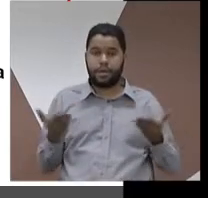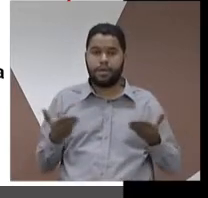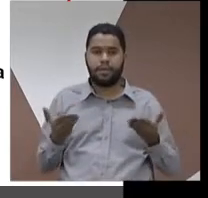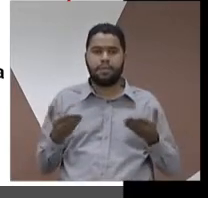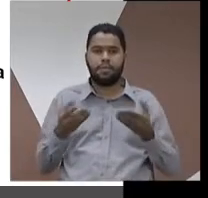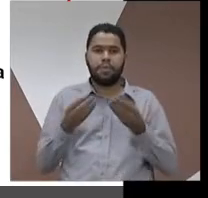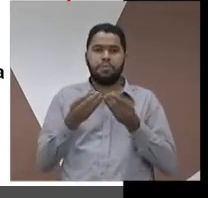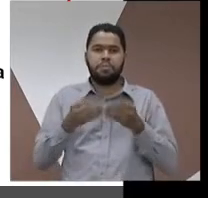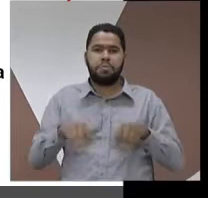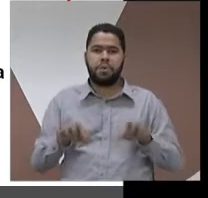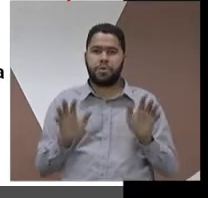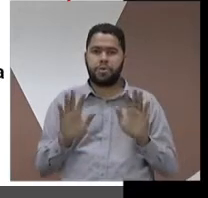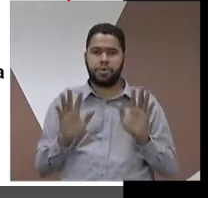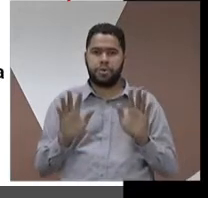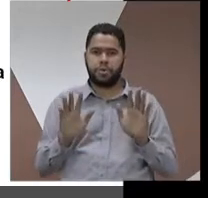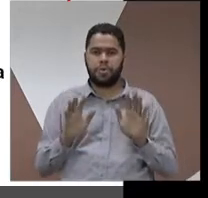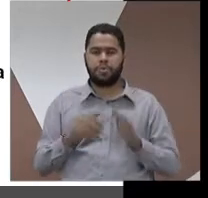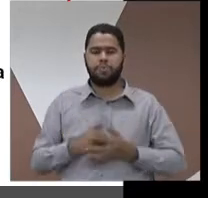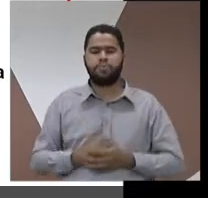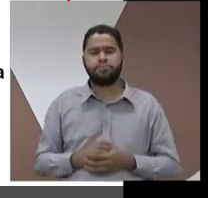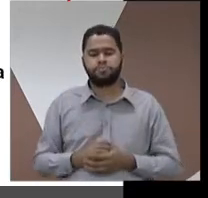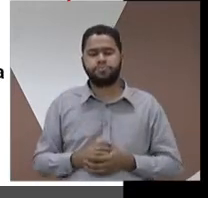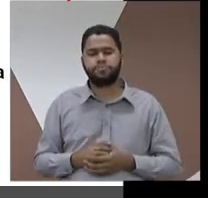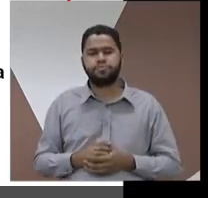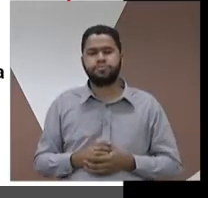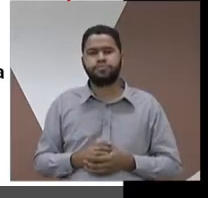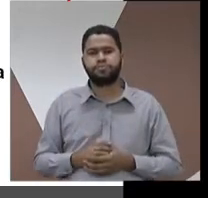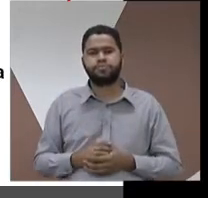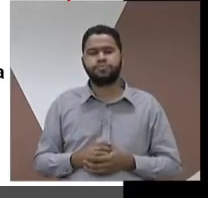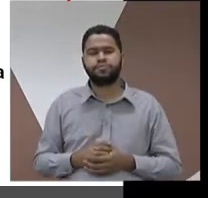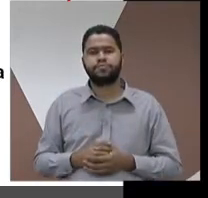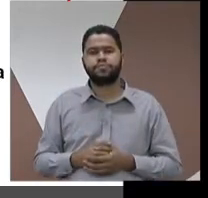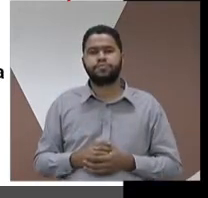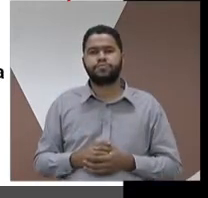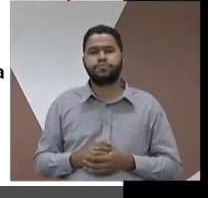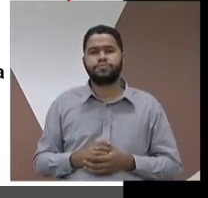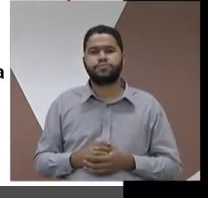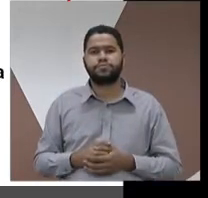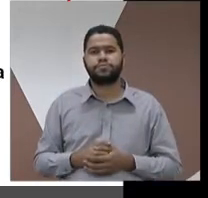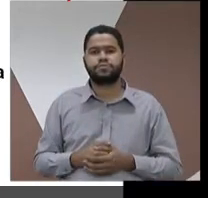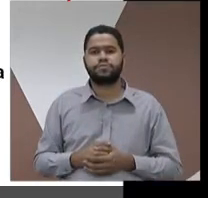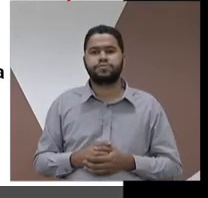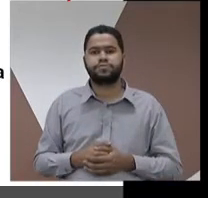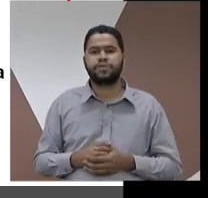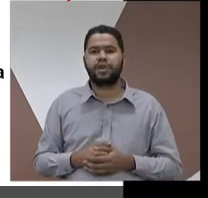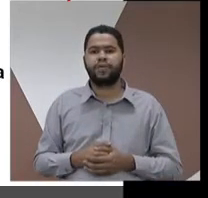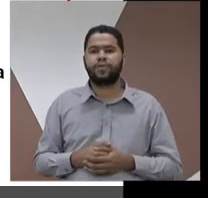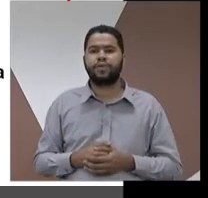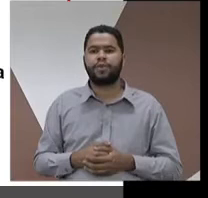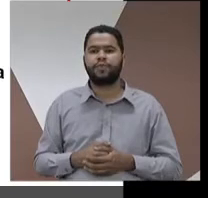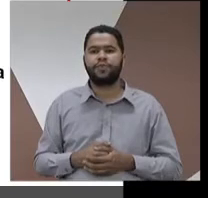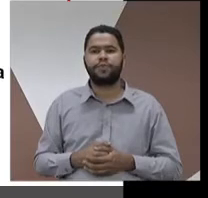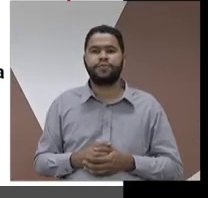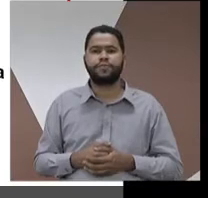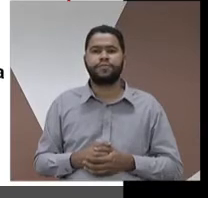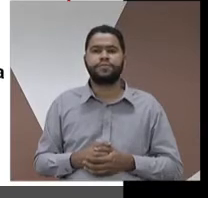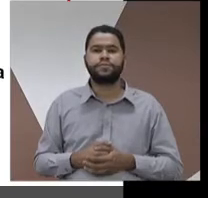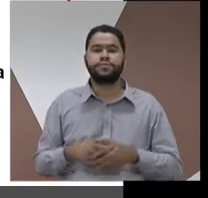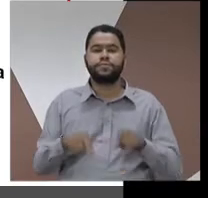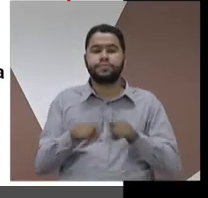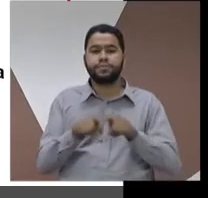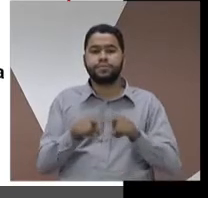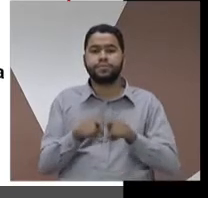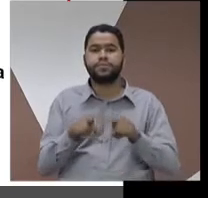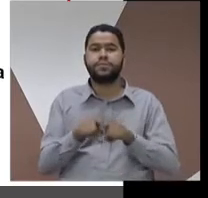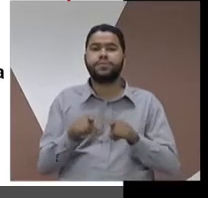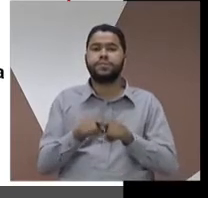prejuízo das reuniões que tivemos aí individualmente também com a prefeitura de Contagem, né?